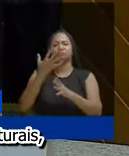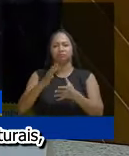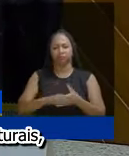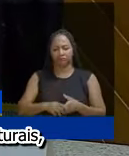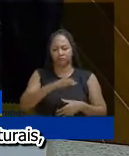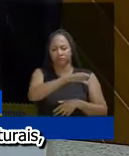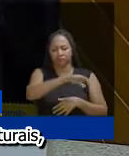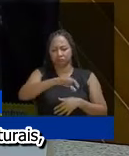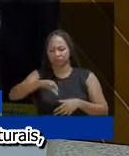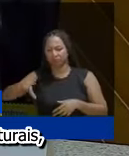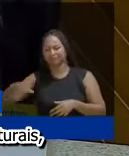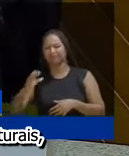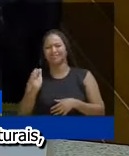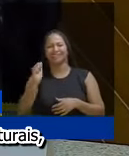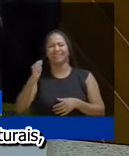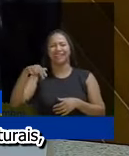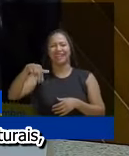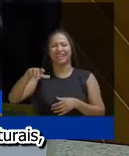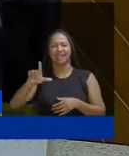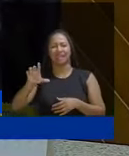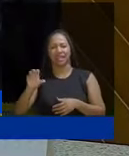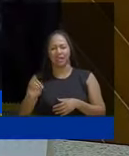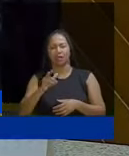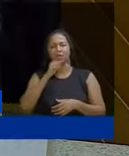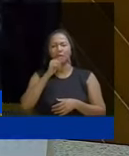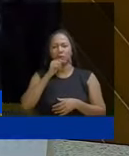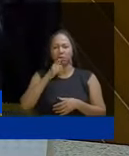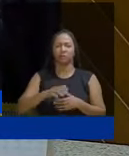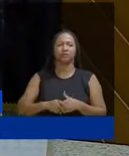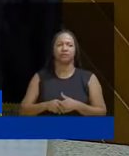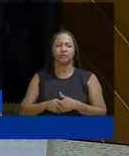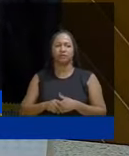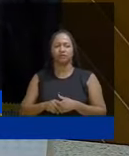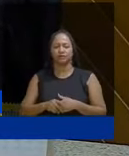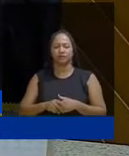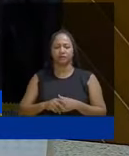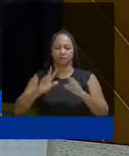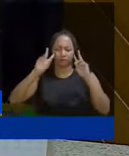canal, causadas por intempéries naturais, bem como ações humanas.